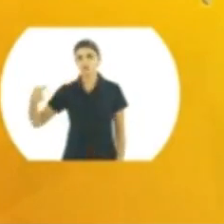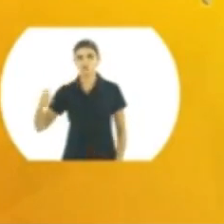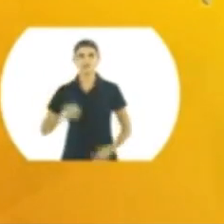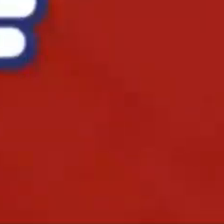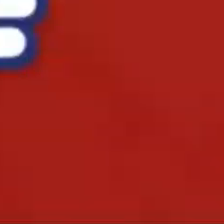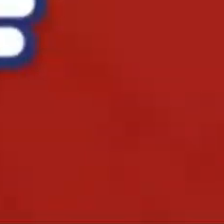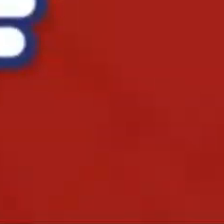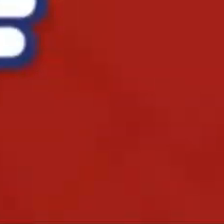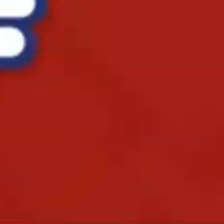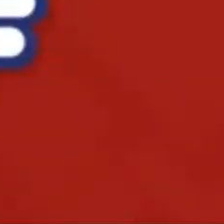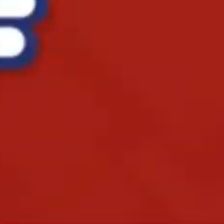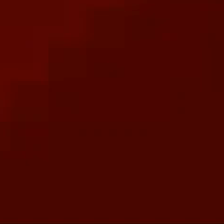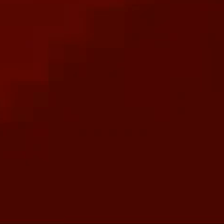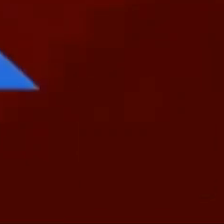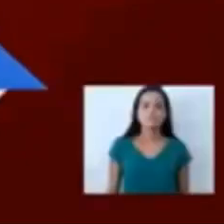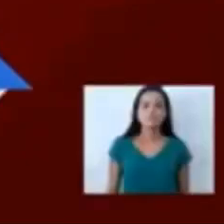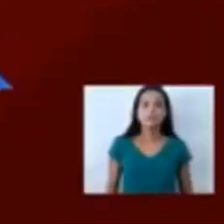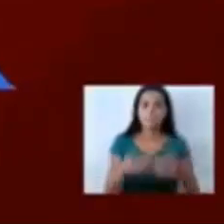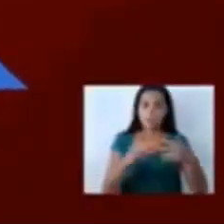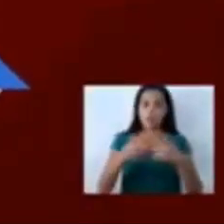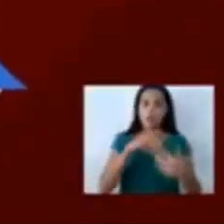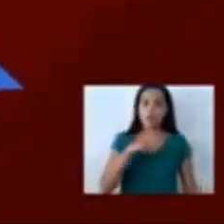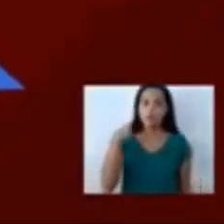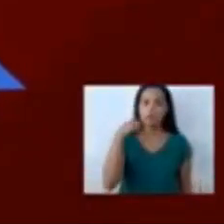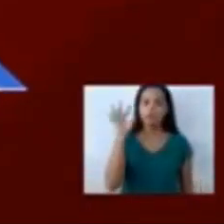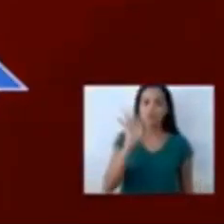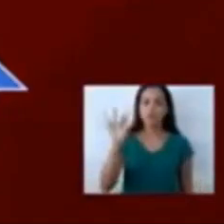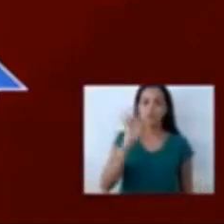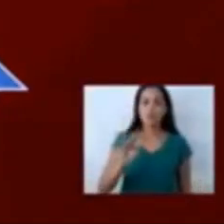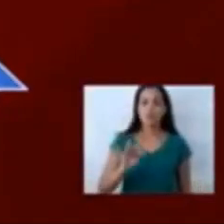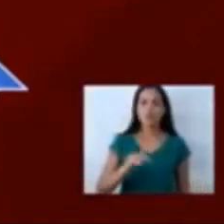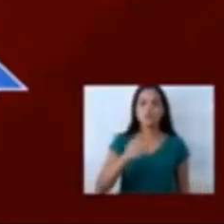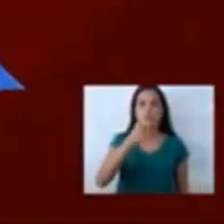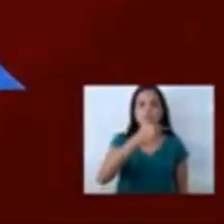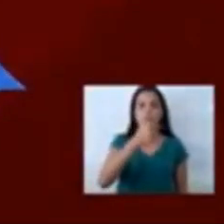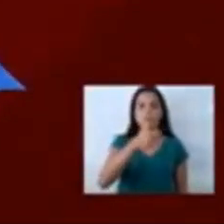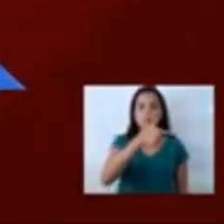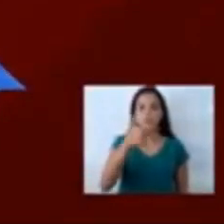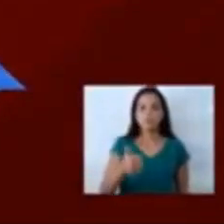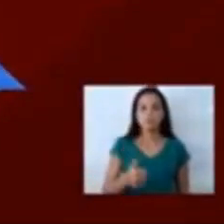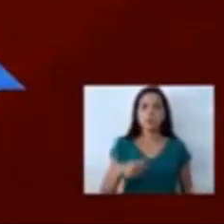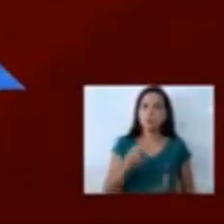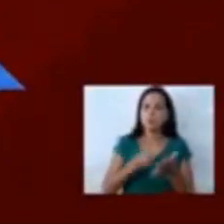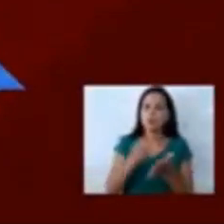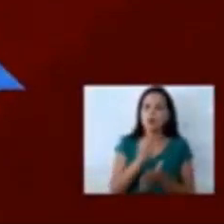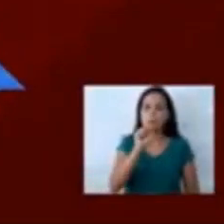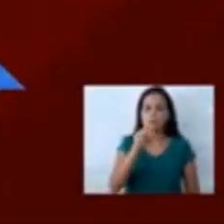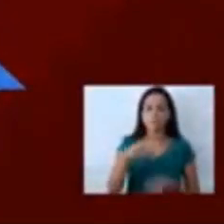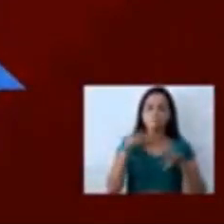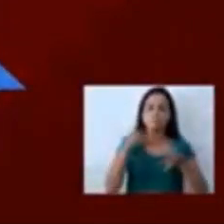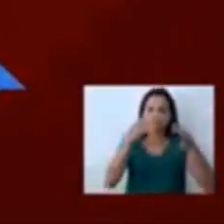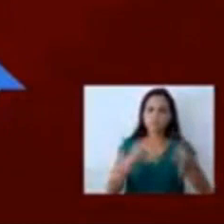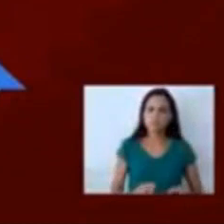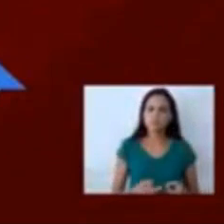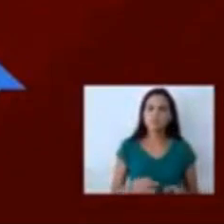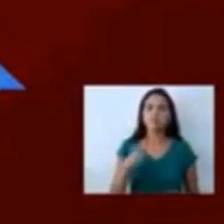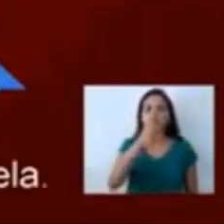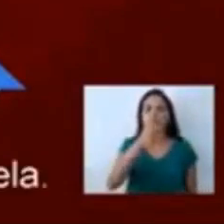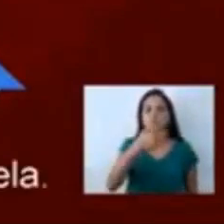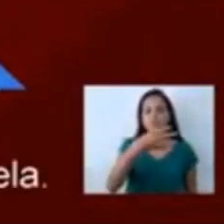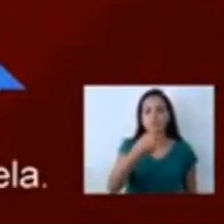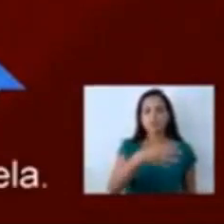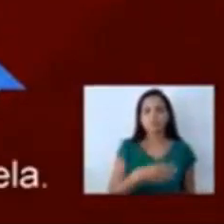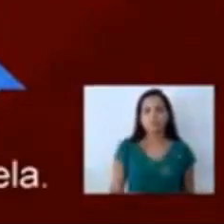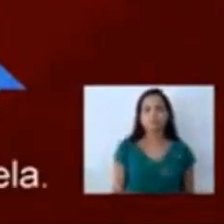4077. Petrópolis vai ter federal. Jamil Sabral, 1221. Lutarei pela Previdência Justa. Felizola, 1214.